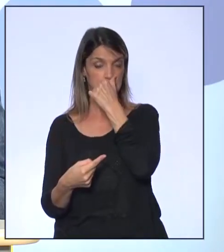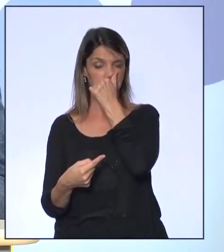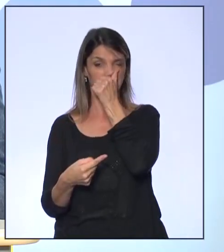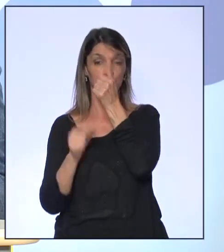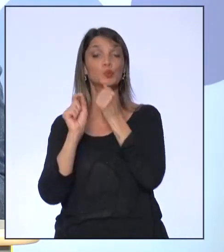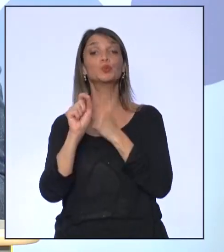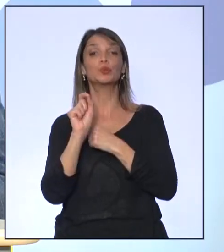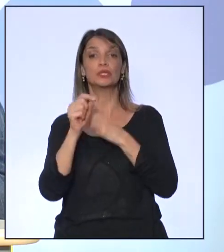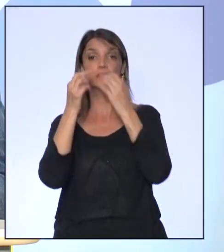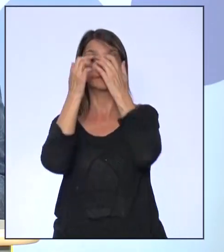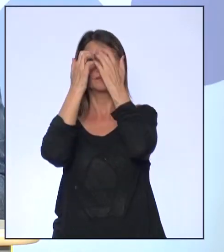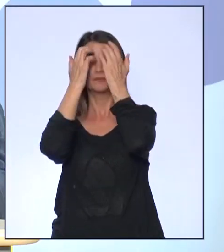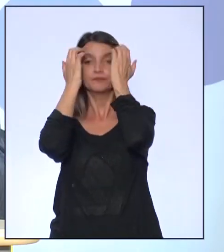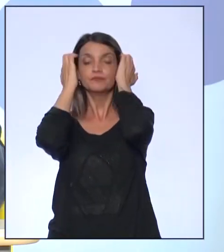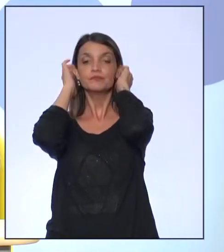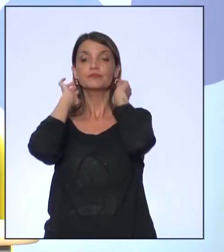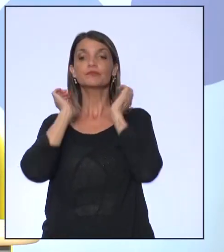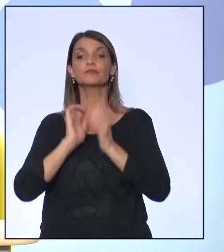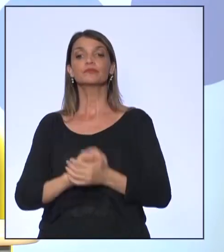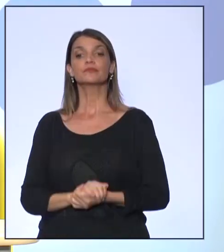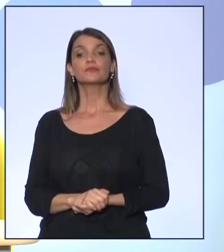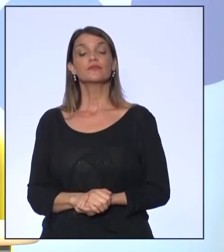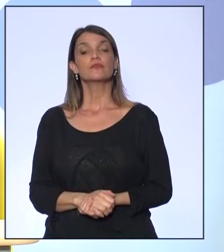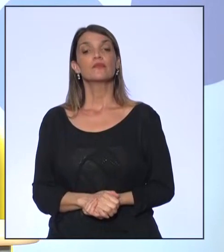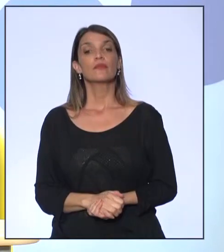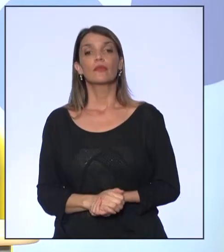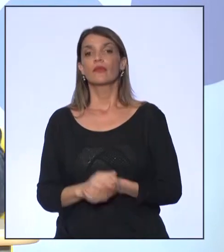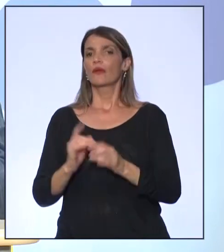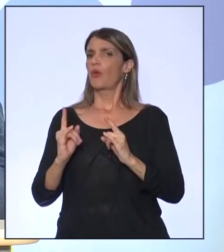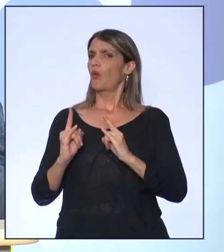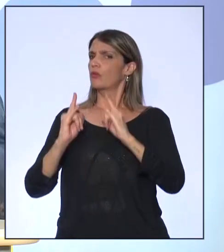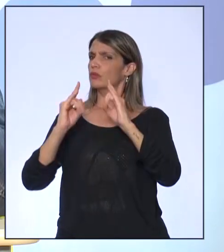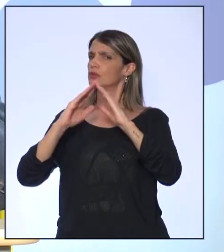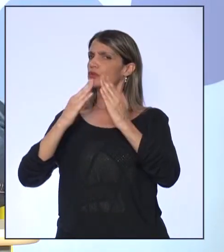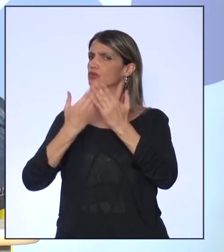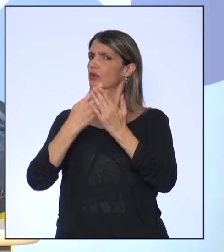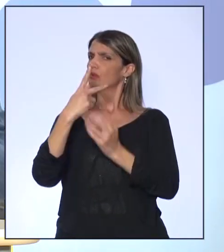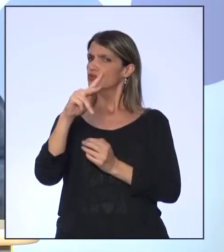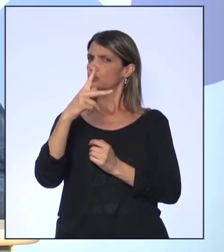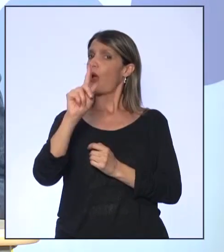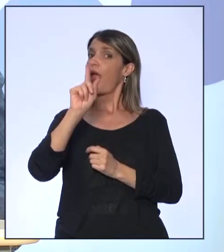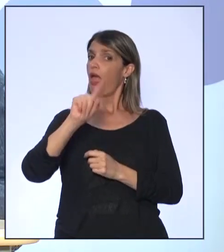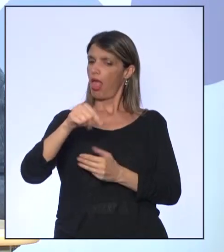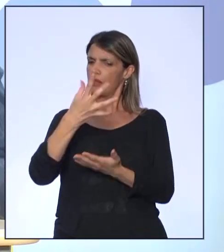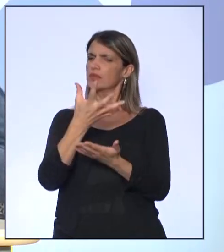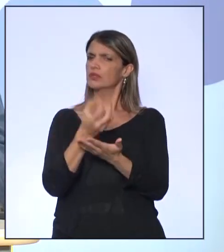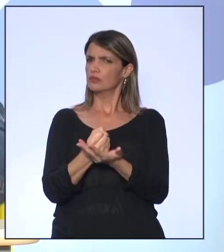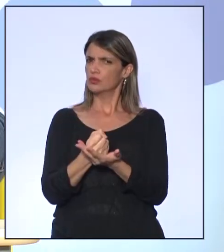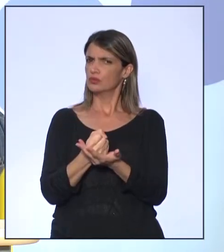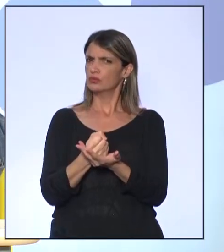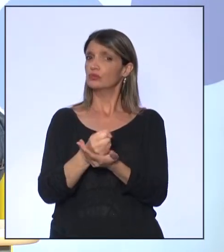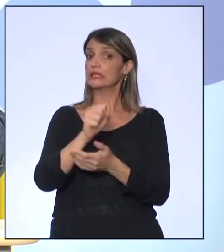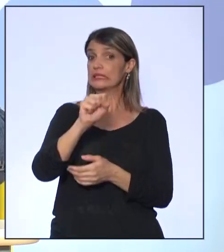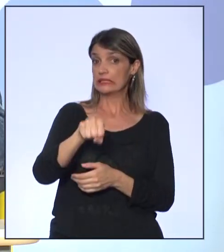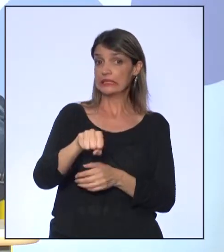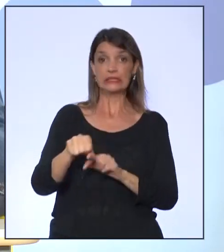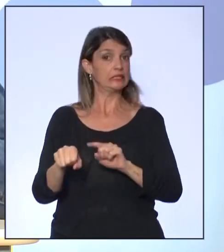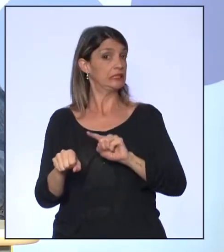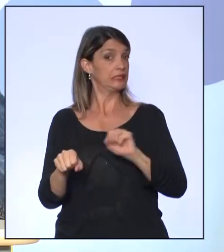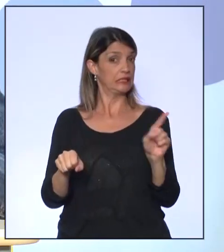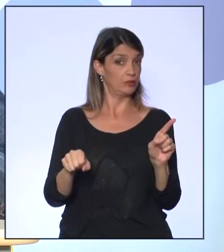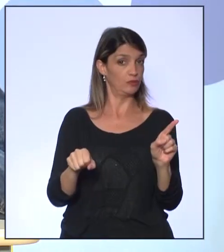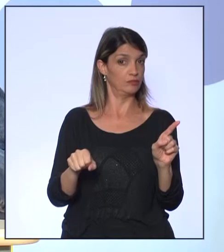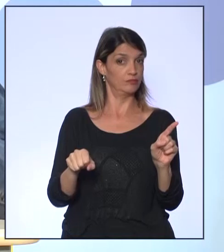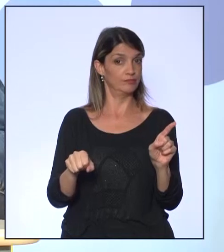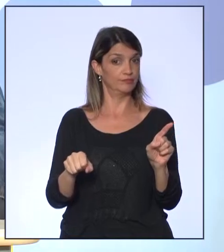né, saber se o prédio da escola que você estuda, ele é tombado ou não. Se ele é um patrimônio cultural material